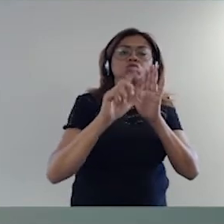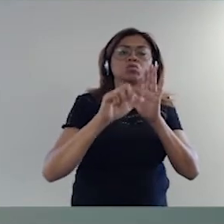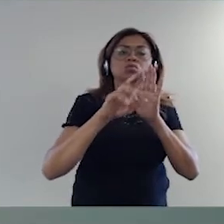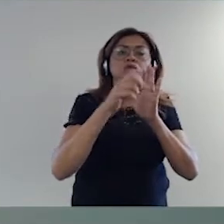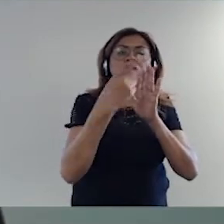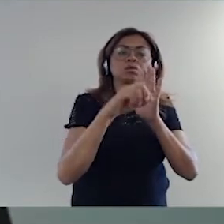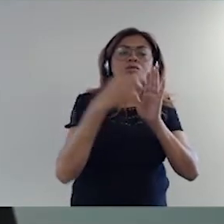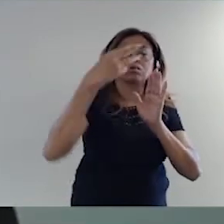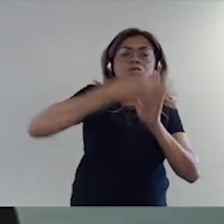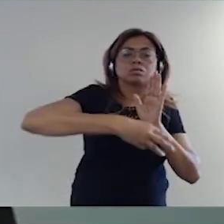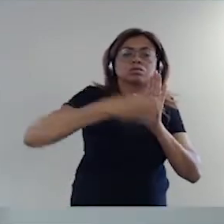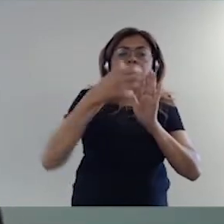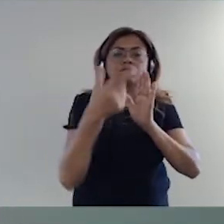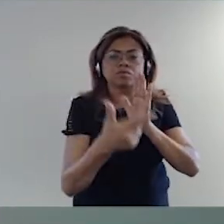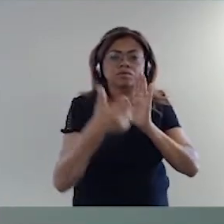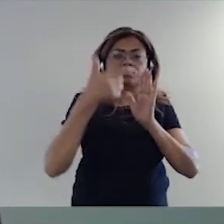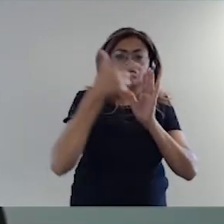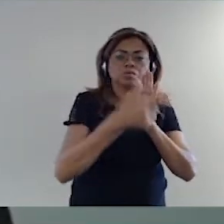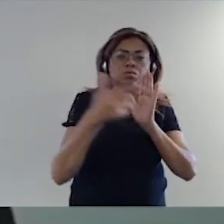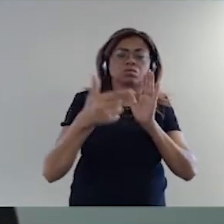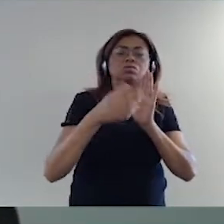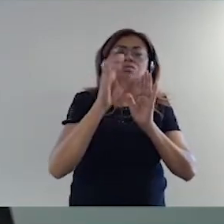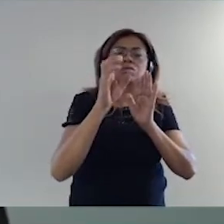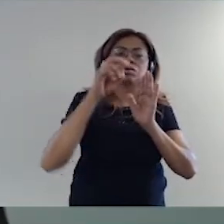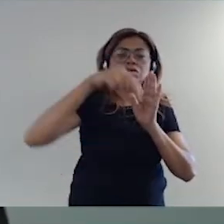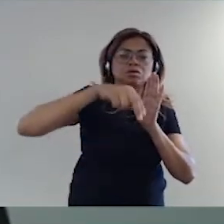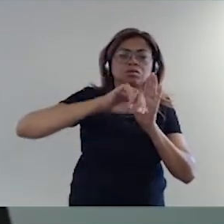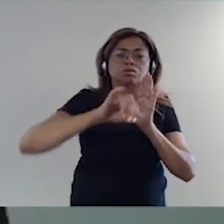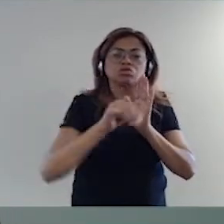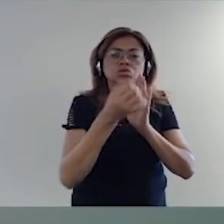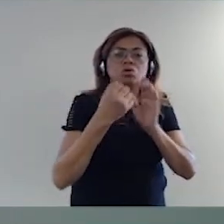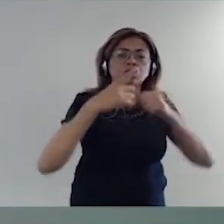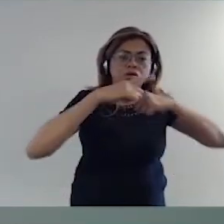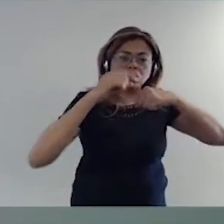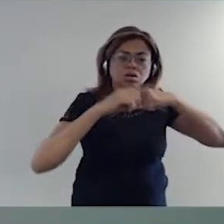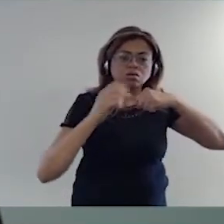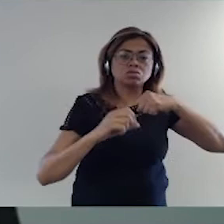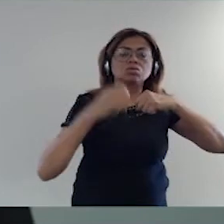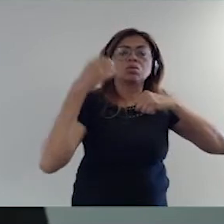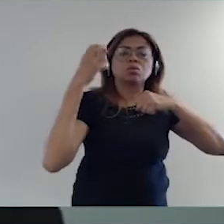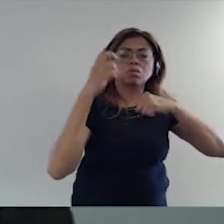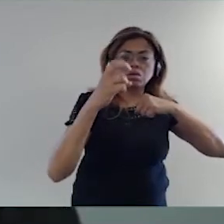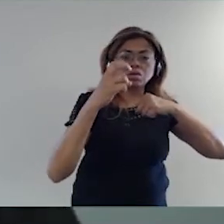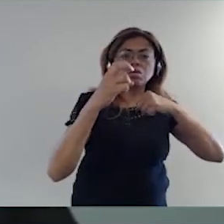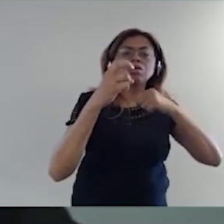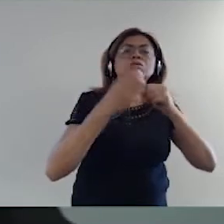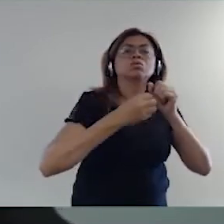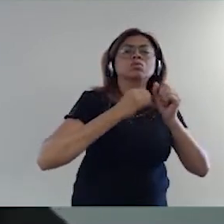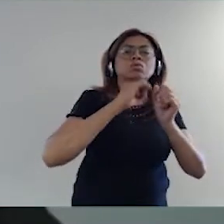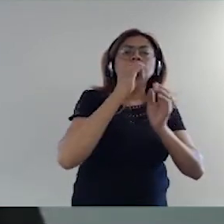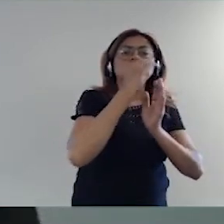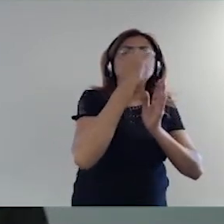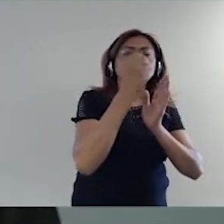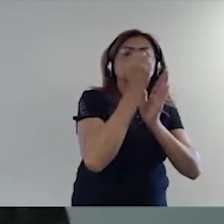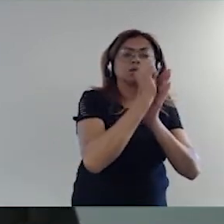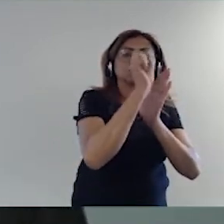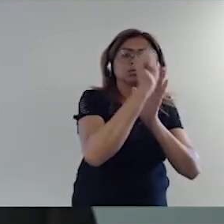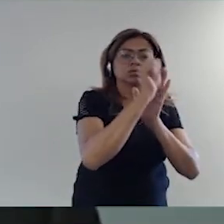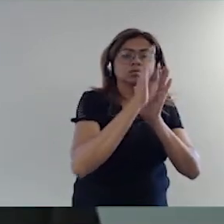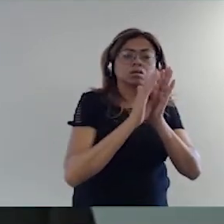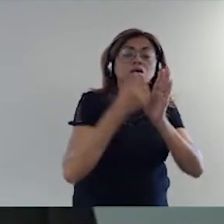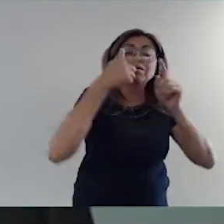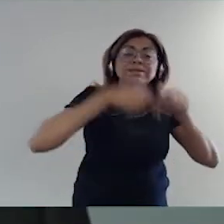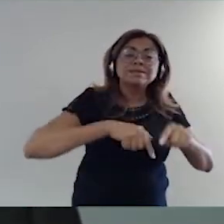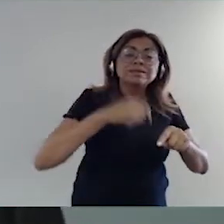4º, inciso, no seu artigo 5º, inciso 4º, da resolução 322, com a